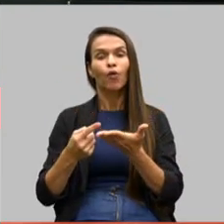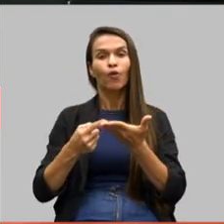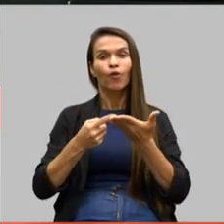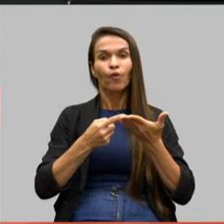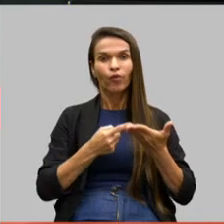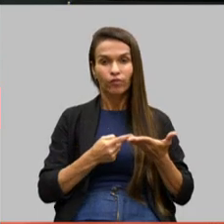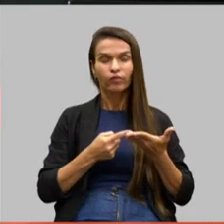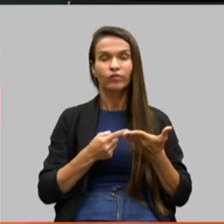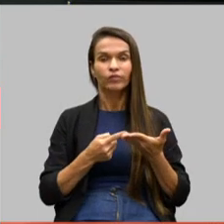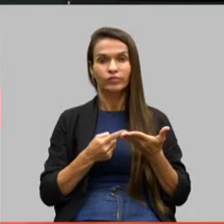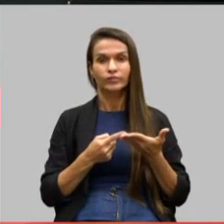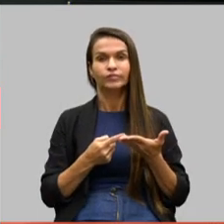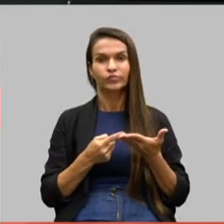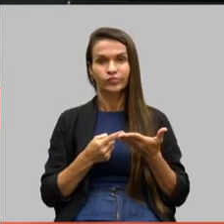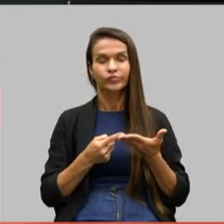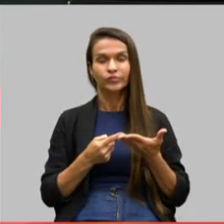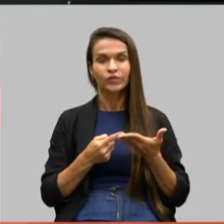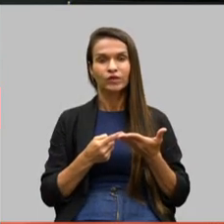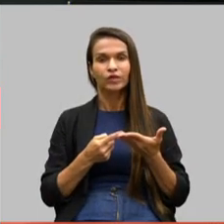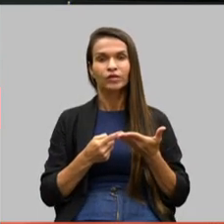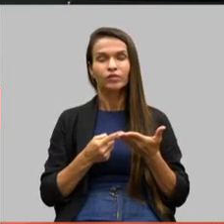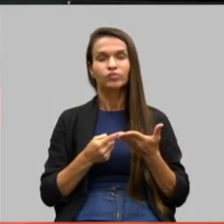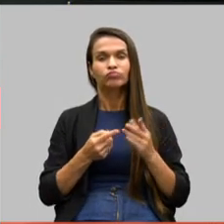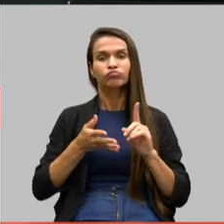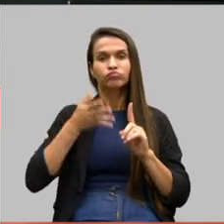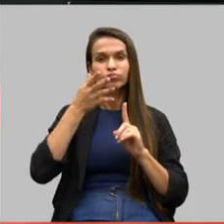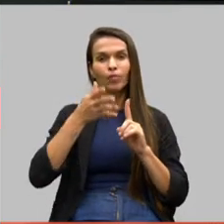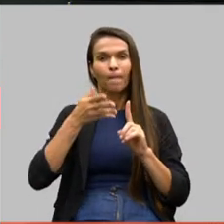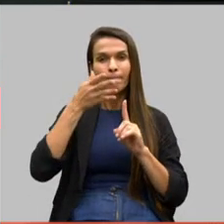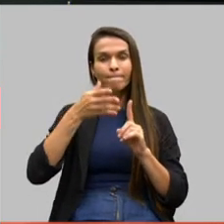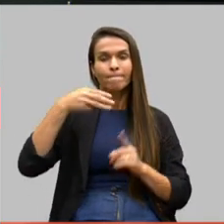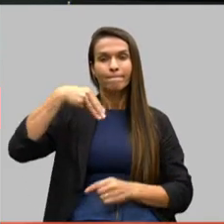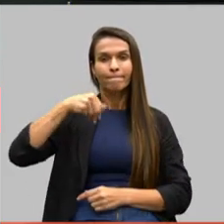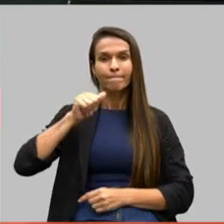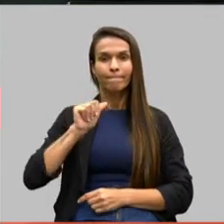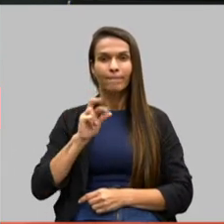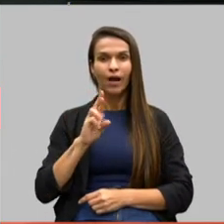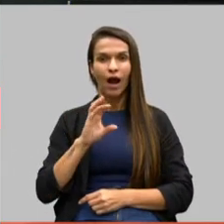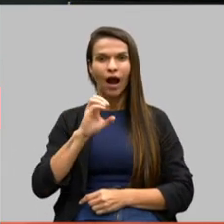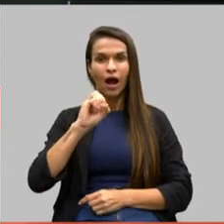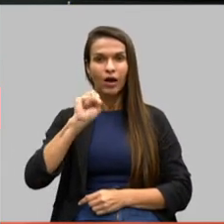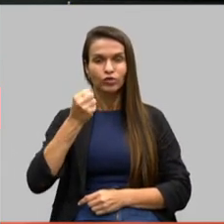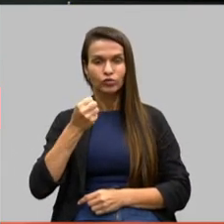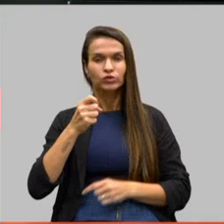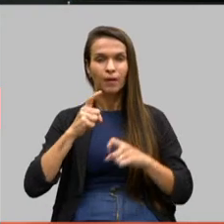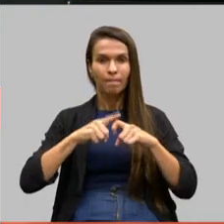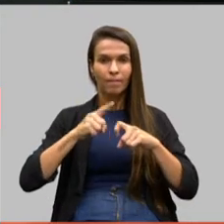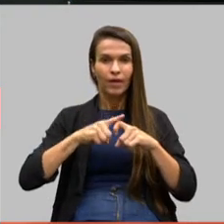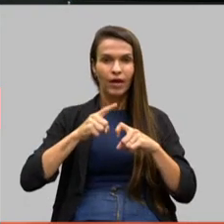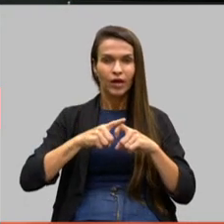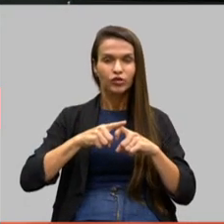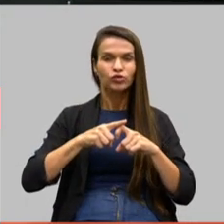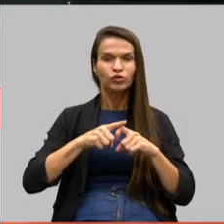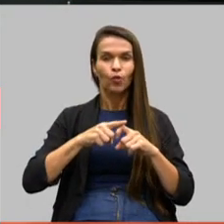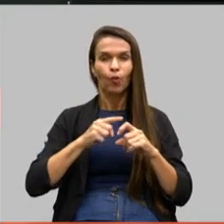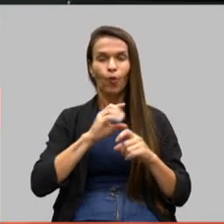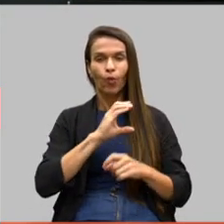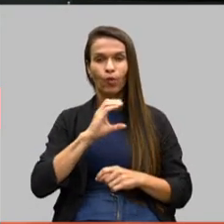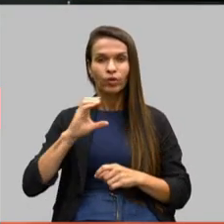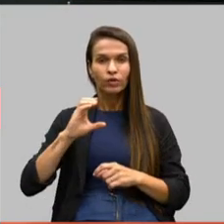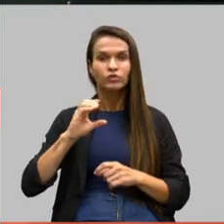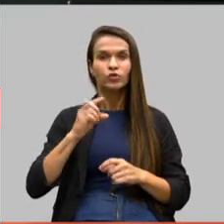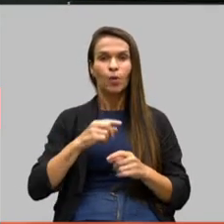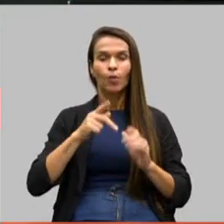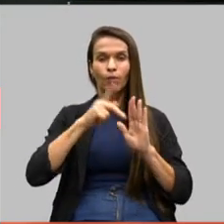que faça a sua apresentação, o senhor Marcos Vinícius Poliano, médico sanitarista e coordenador do projeto